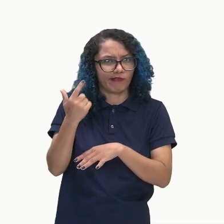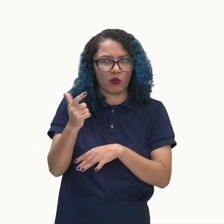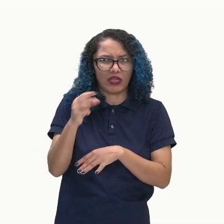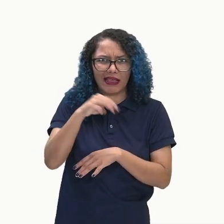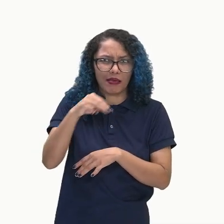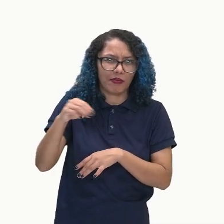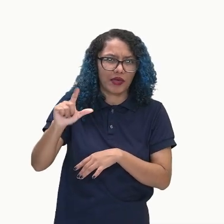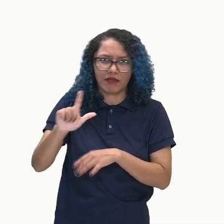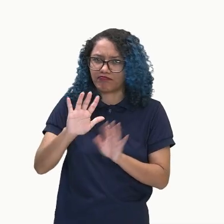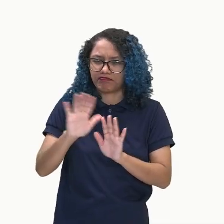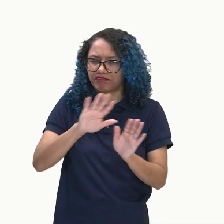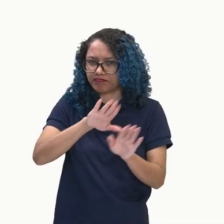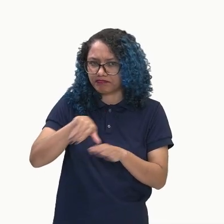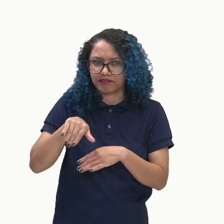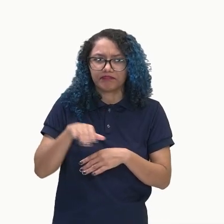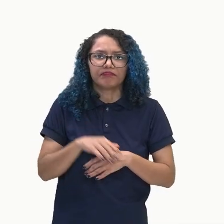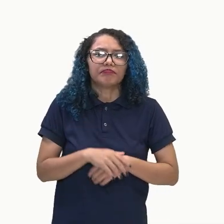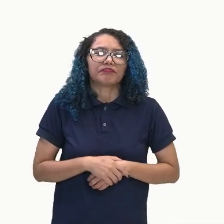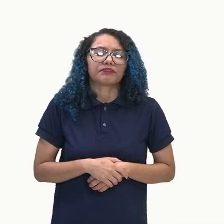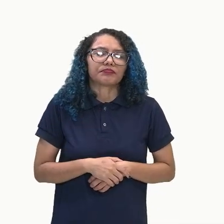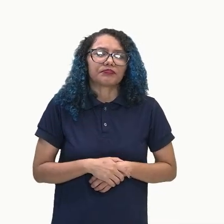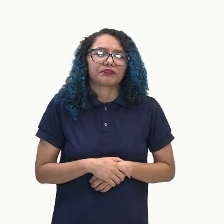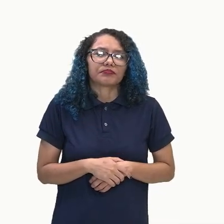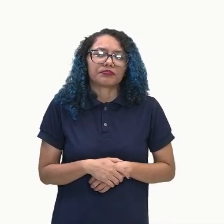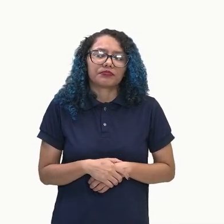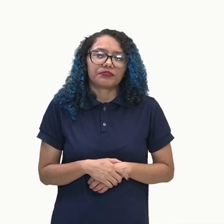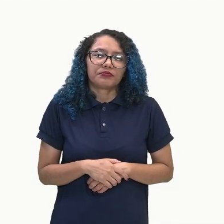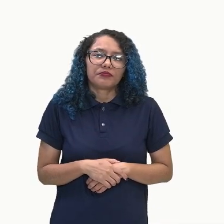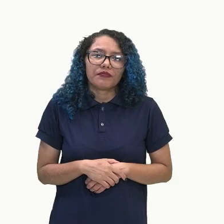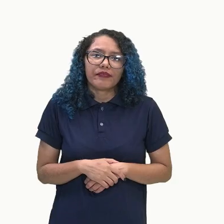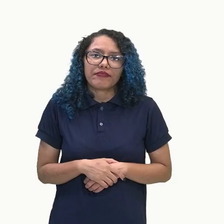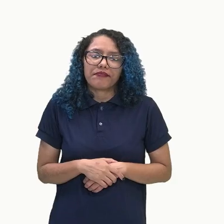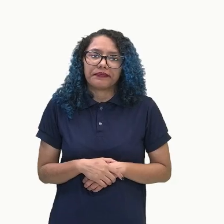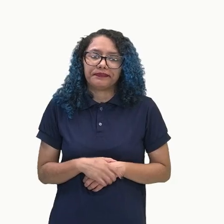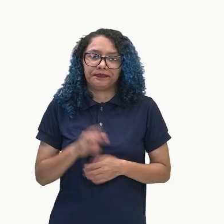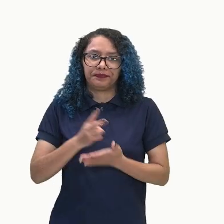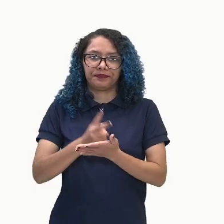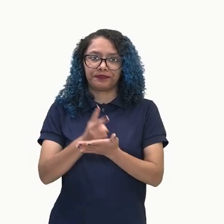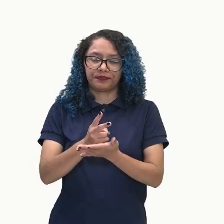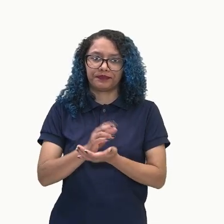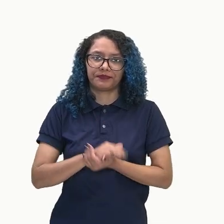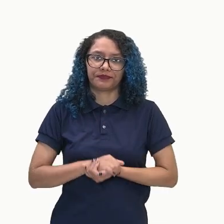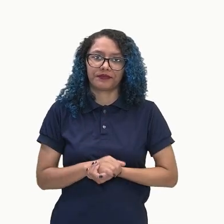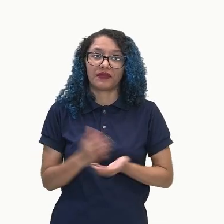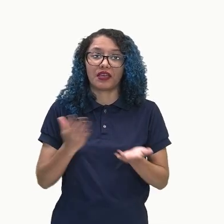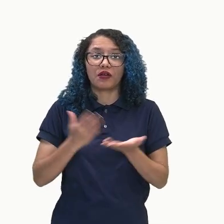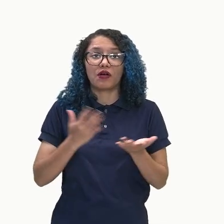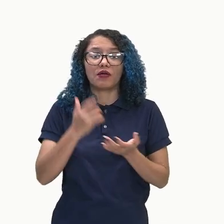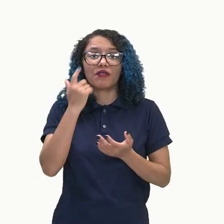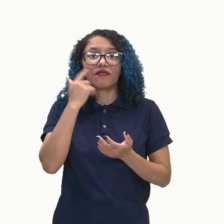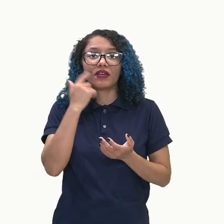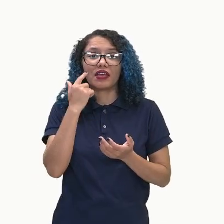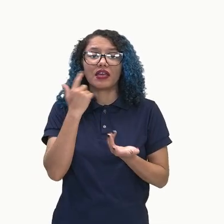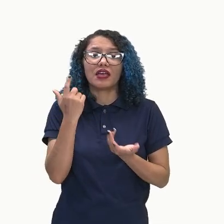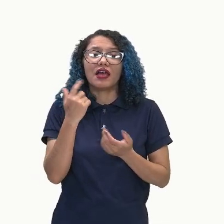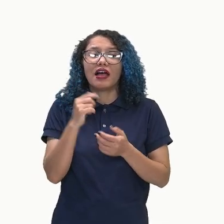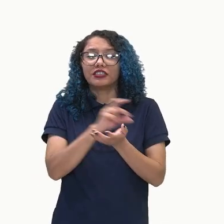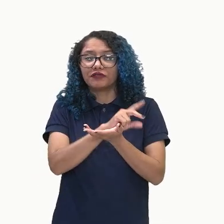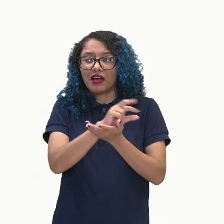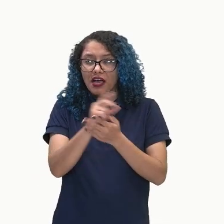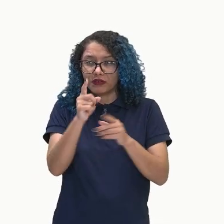aí, não é? Falando de capacidade de medida ali que representa, né, que se usa para medir a capacidade,